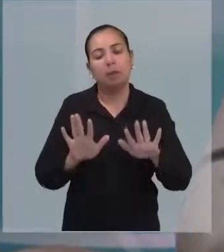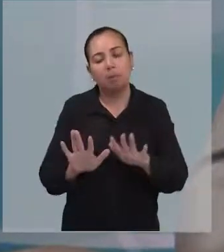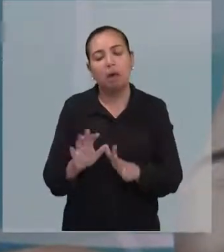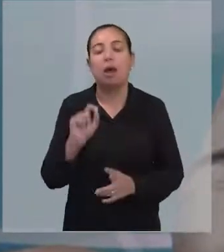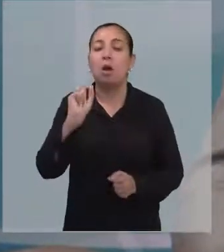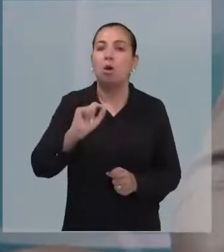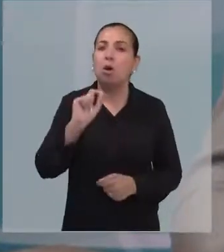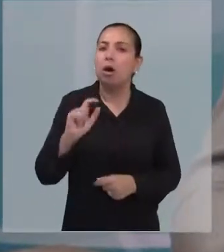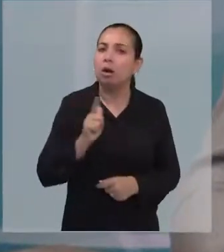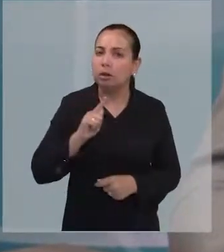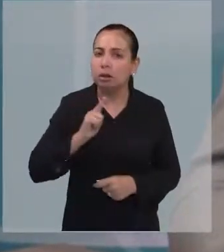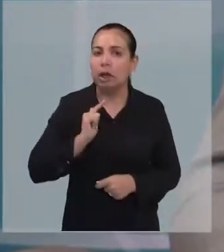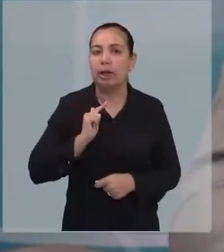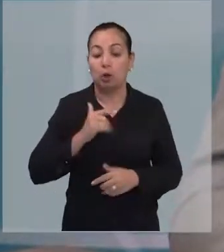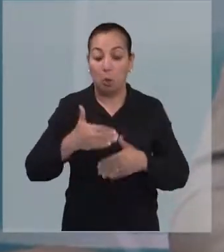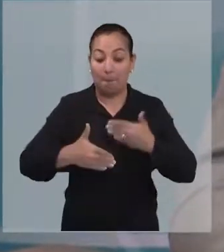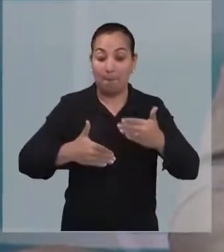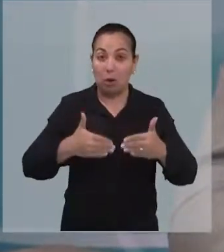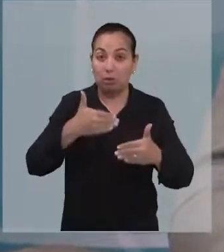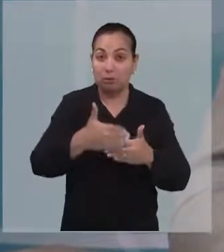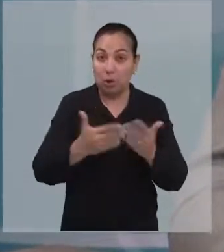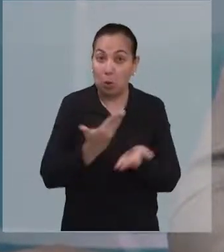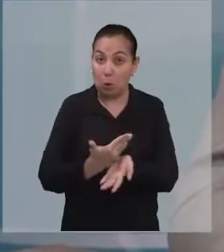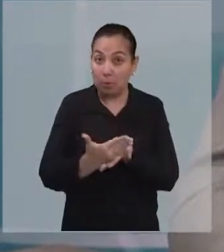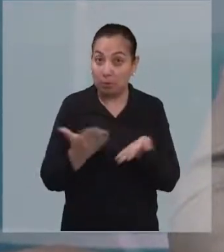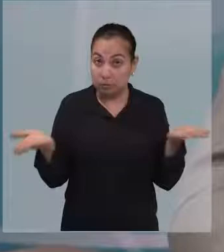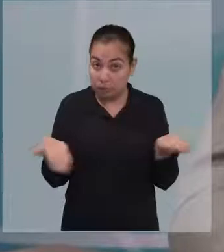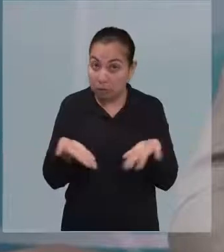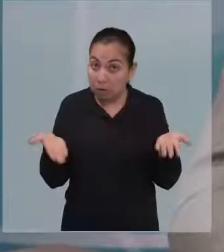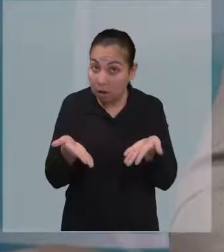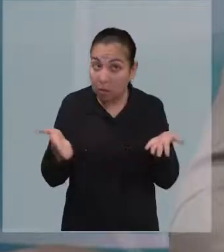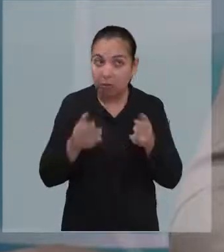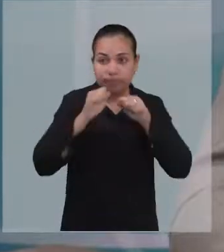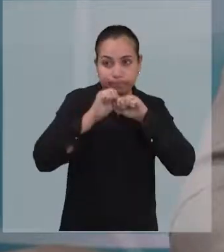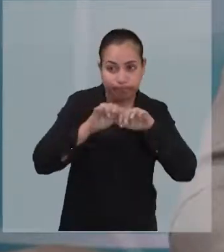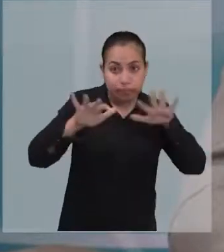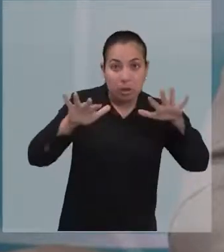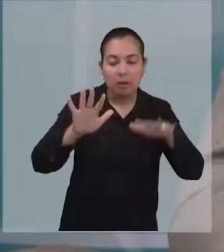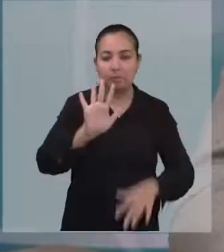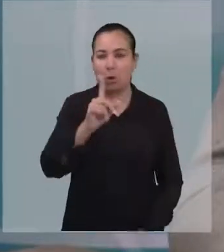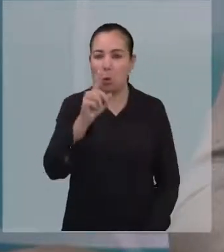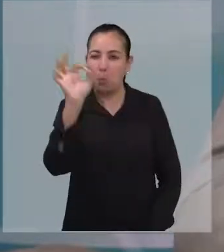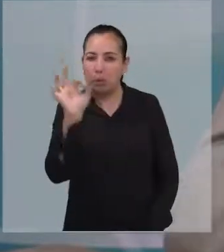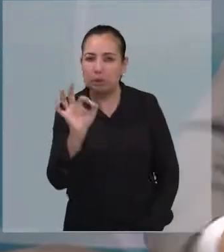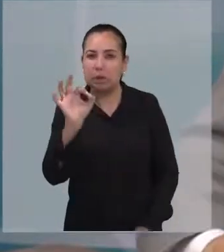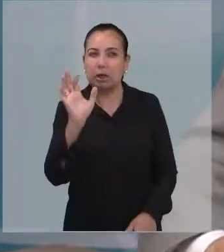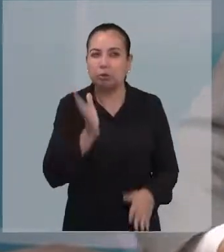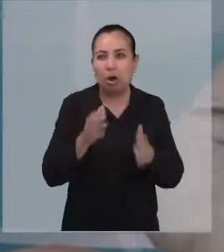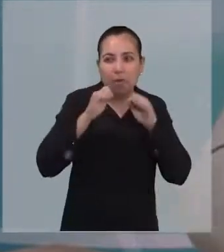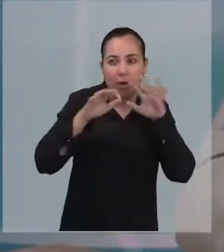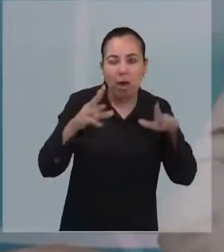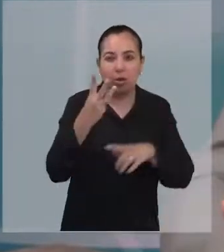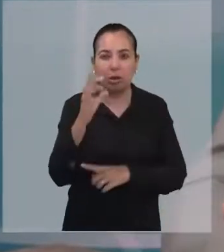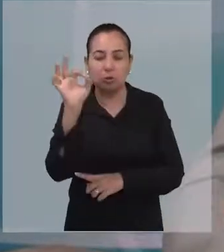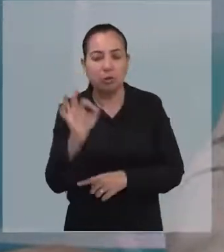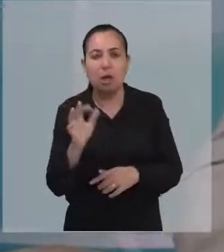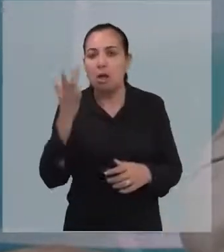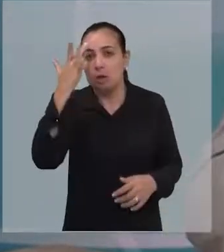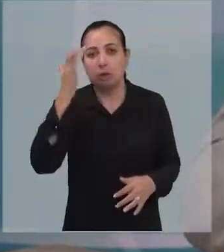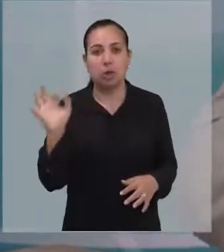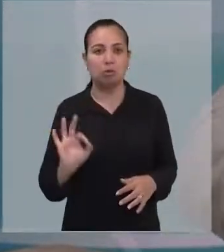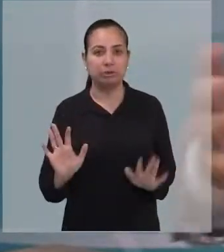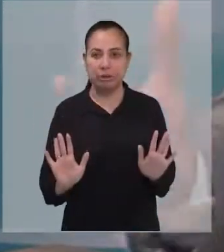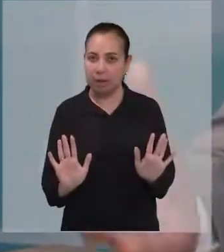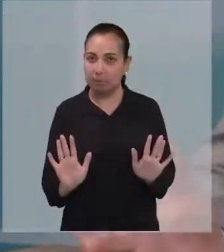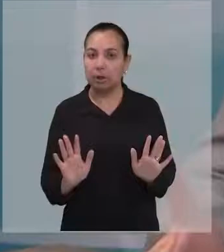Como o processo está começando agora, ou seja, é difícil você imaginar que exista só 1% divulgado ou 3%, a gente não sabe. É